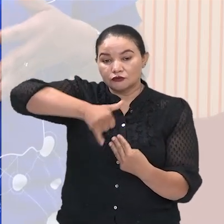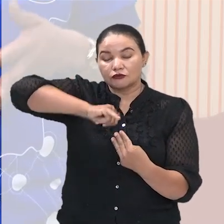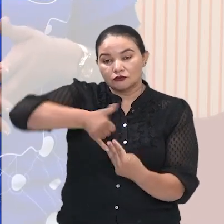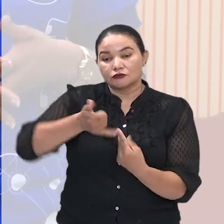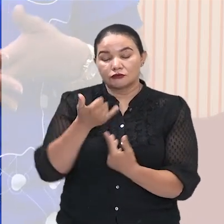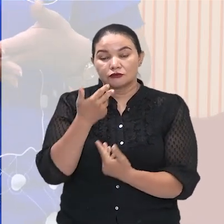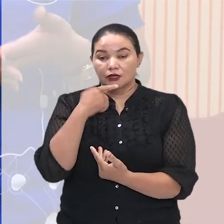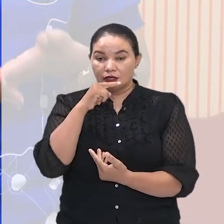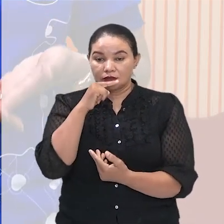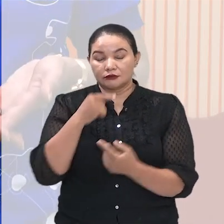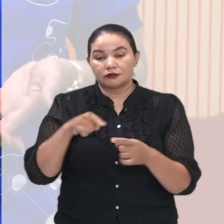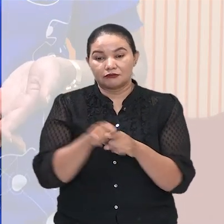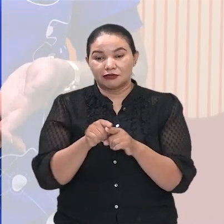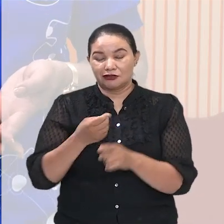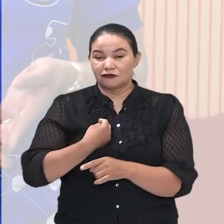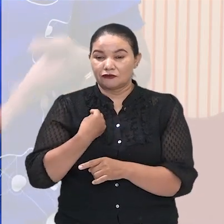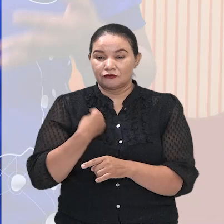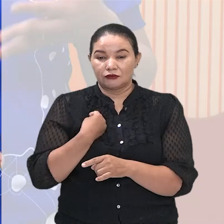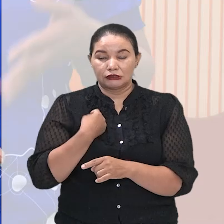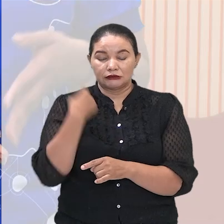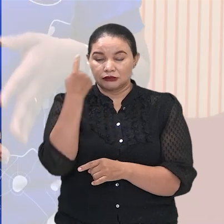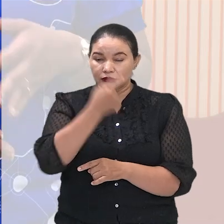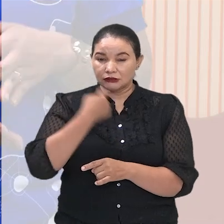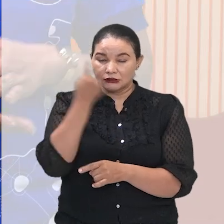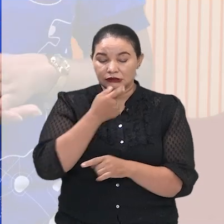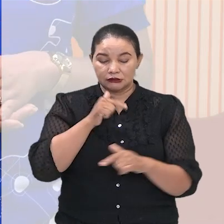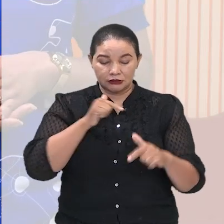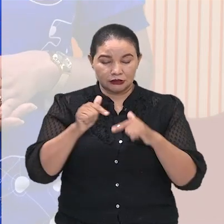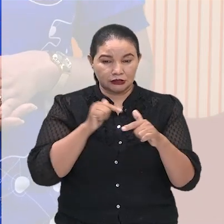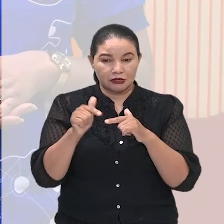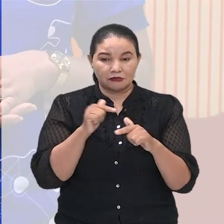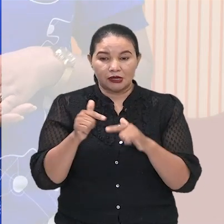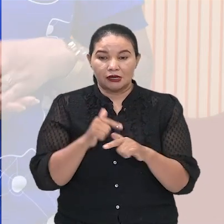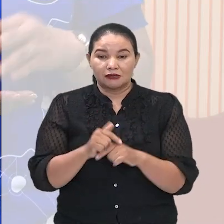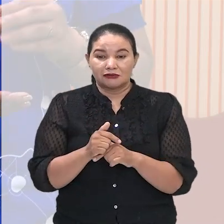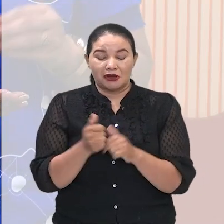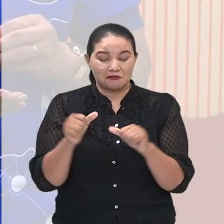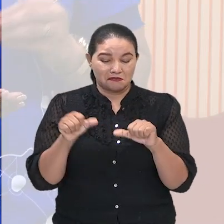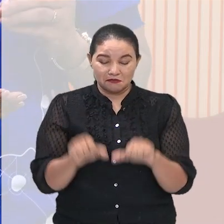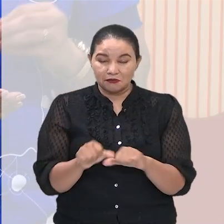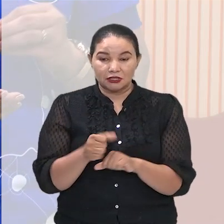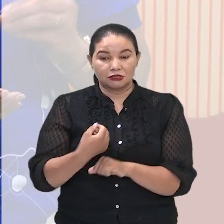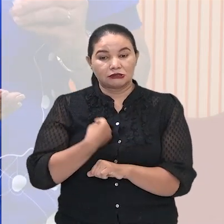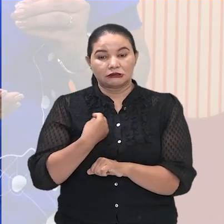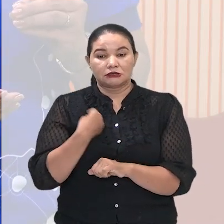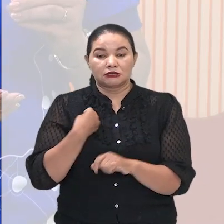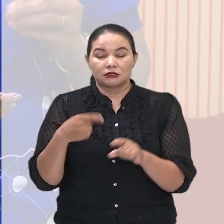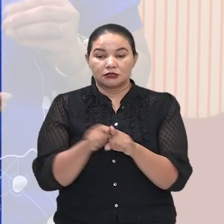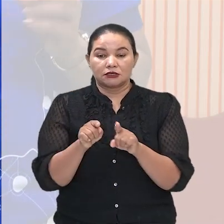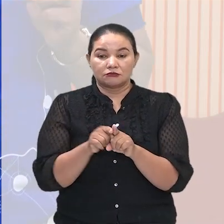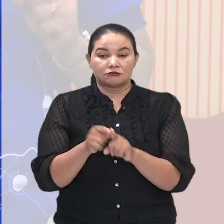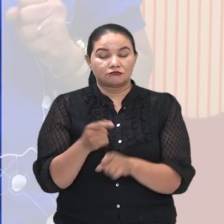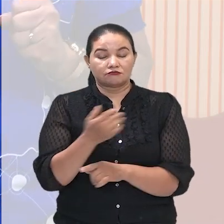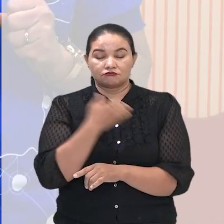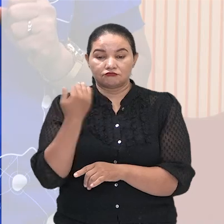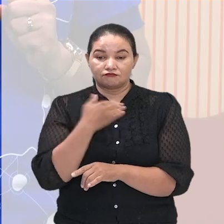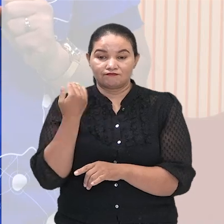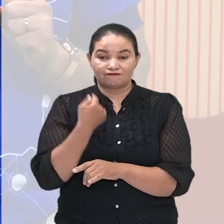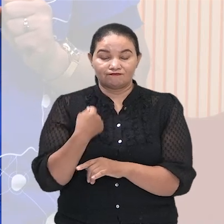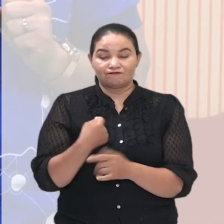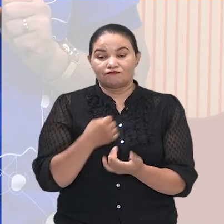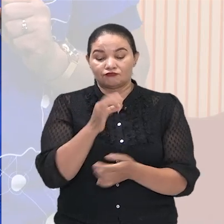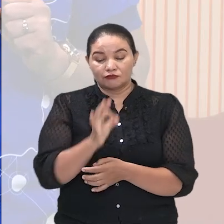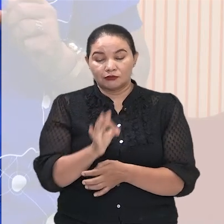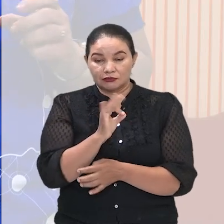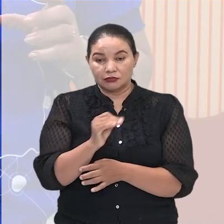marcadas por longas jornadas de trabalho, péssimas condições de vida e uma alta taxa de mortalidade. Observa que na